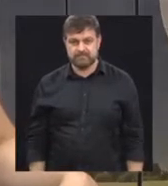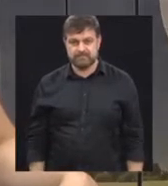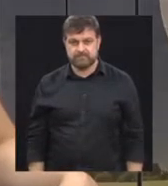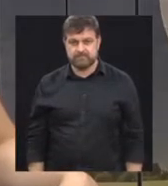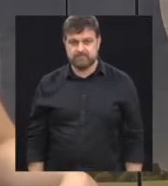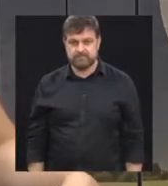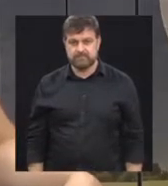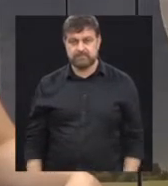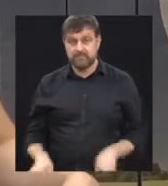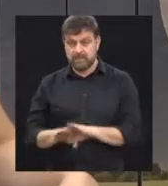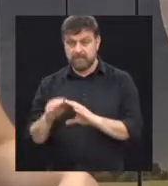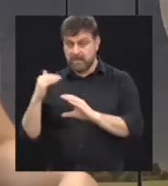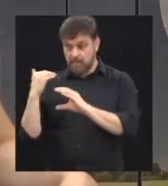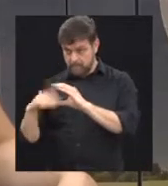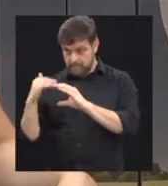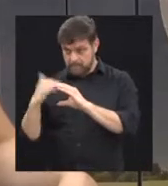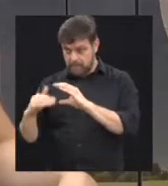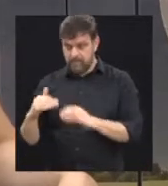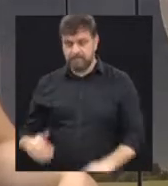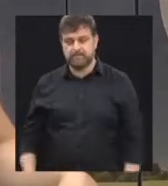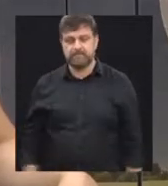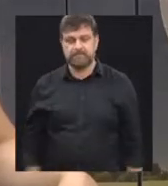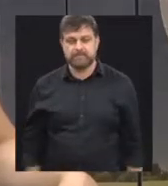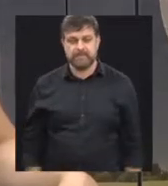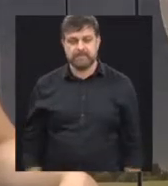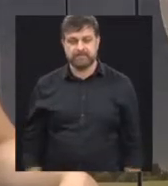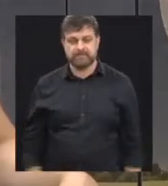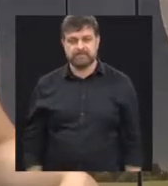19-3672-1948, ou pelo e-mail